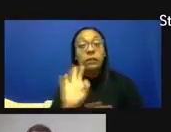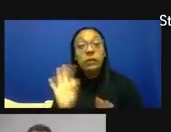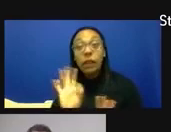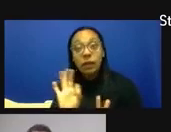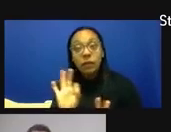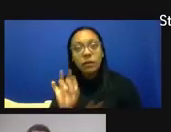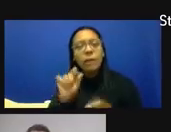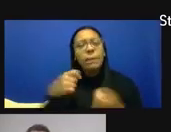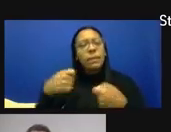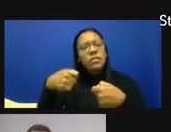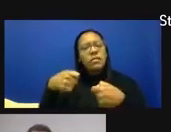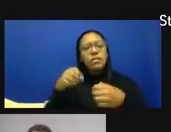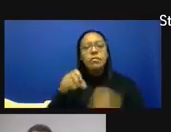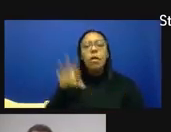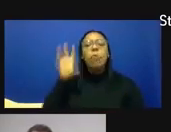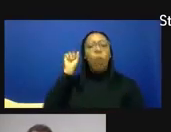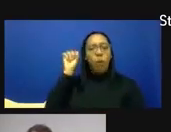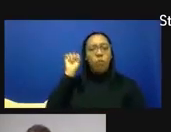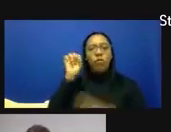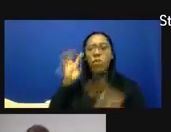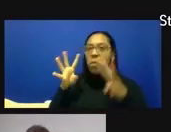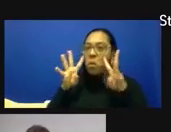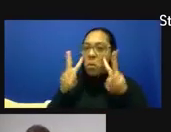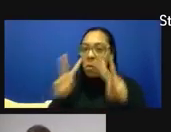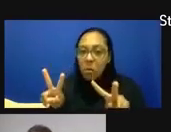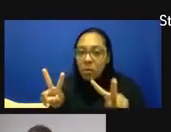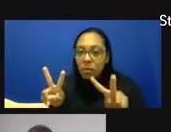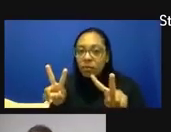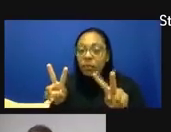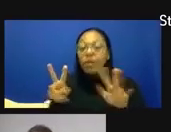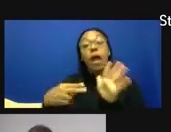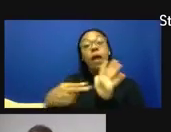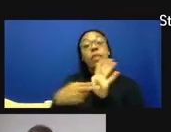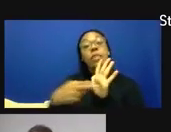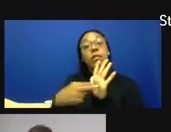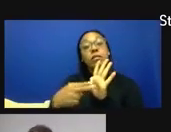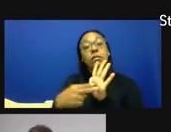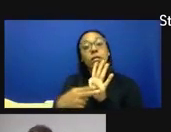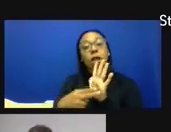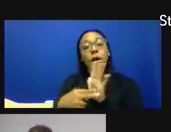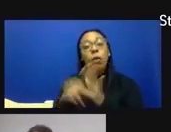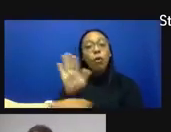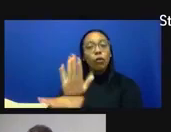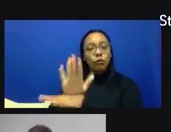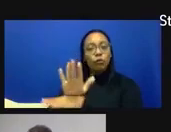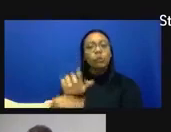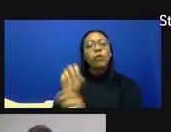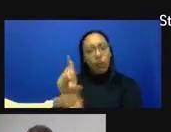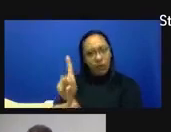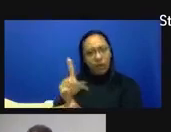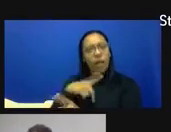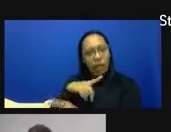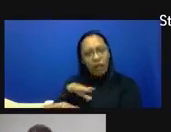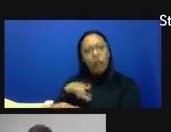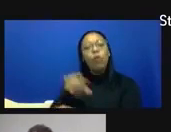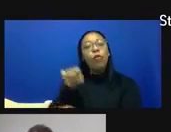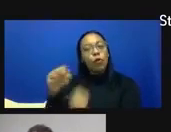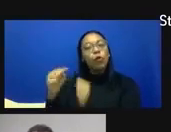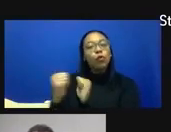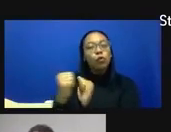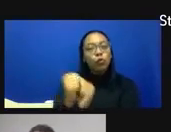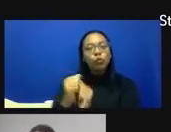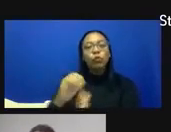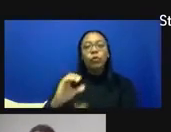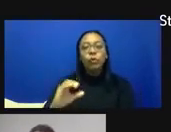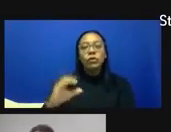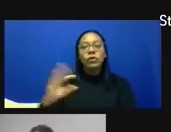e ofertar ajuda. Eu vou chamar o conselho tutelar e vou junto com você aonde você quiser que eu vá junto. E tem algumas amigas